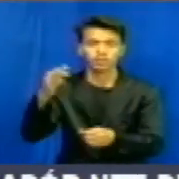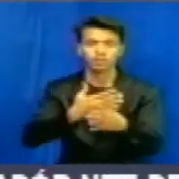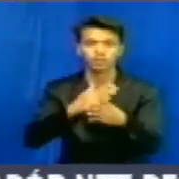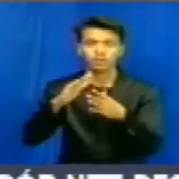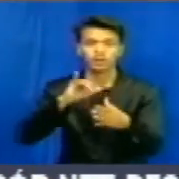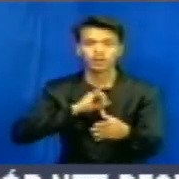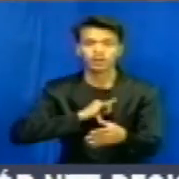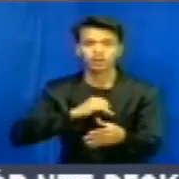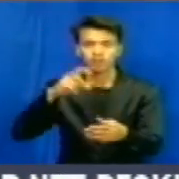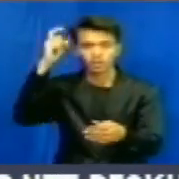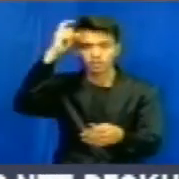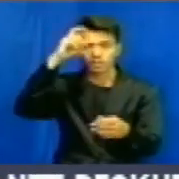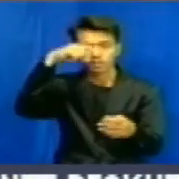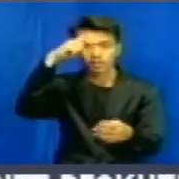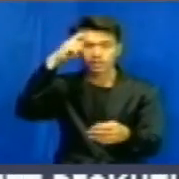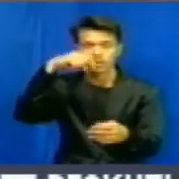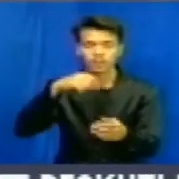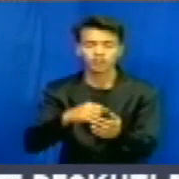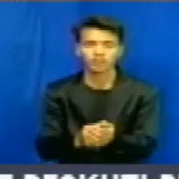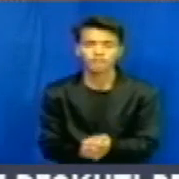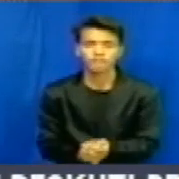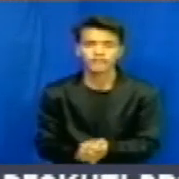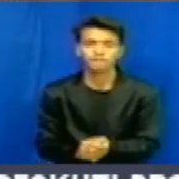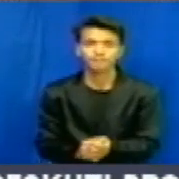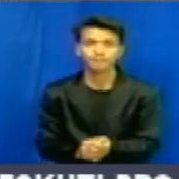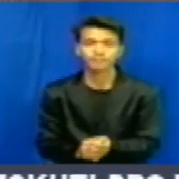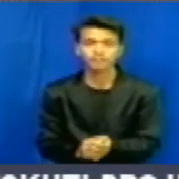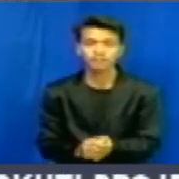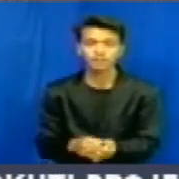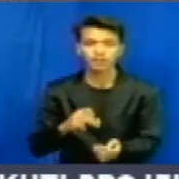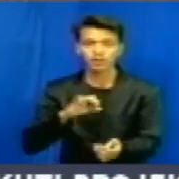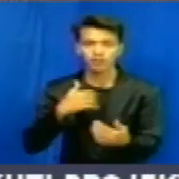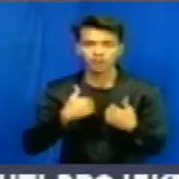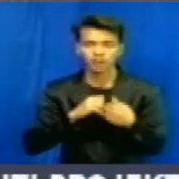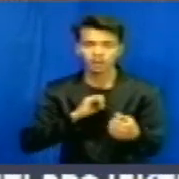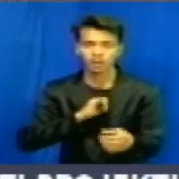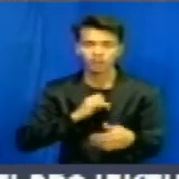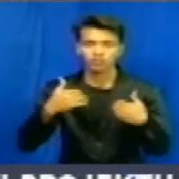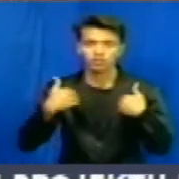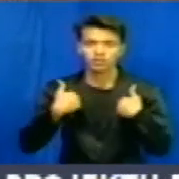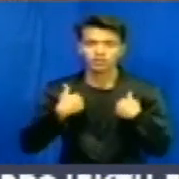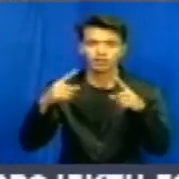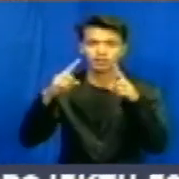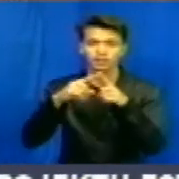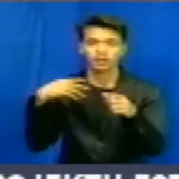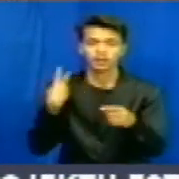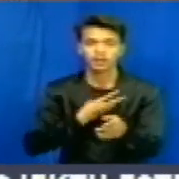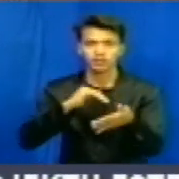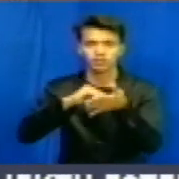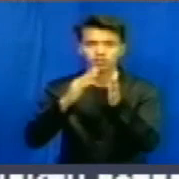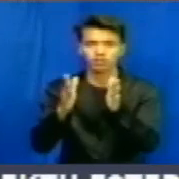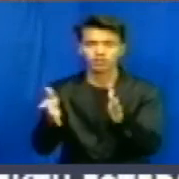nia experiência, conhecimento pessoal na bema kau hau iha ba itine alin estudante